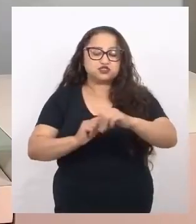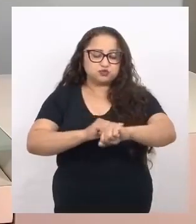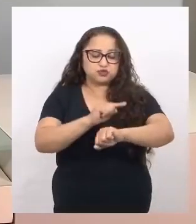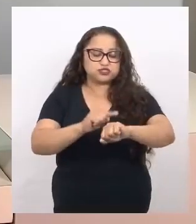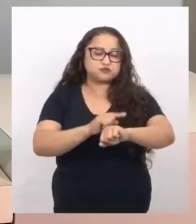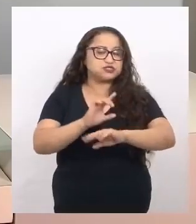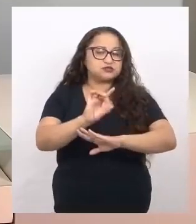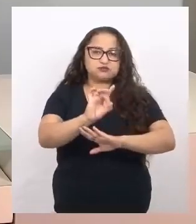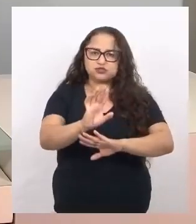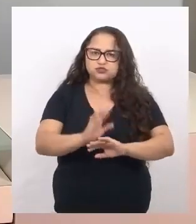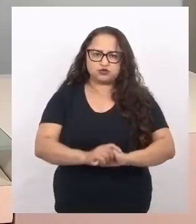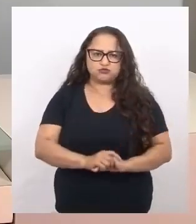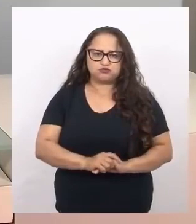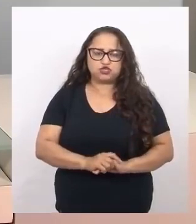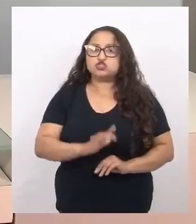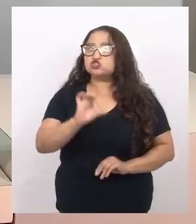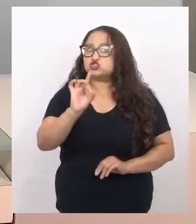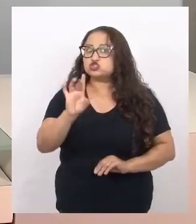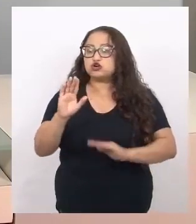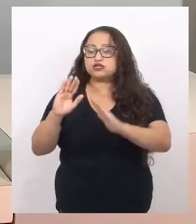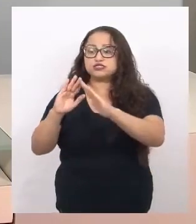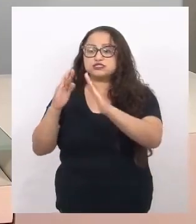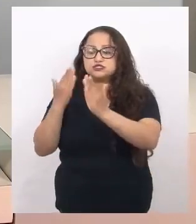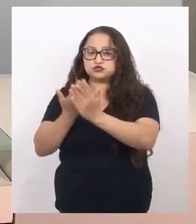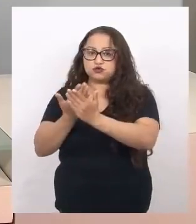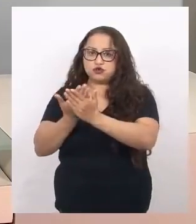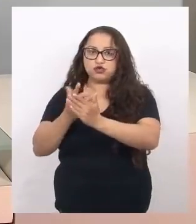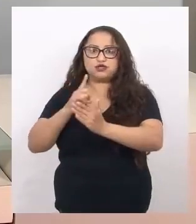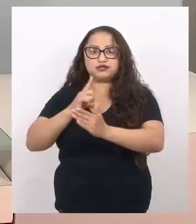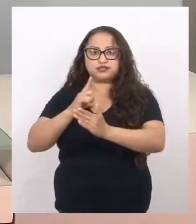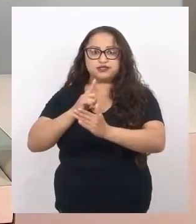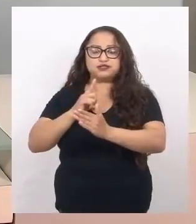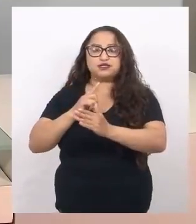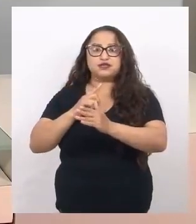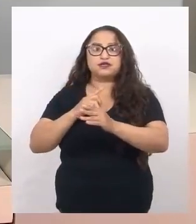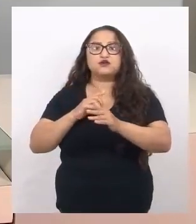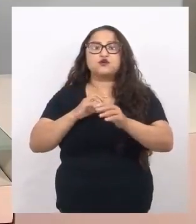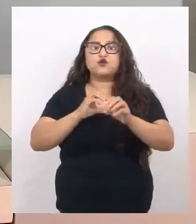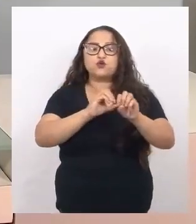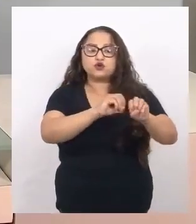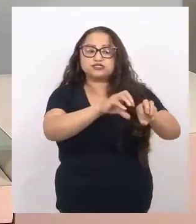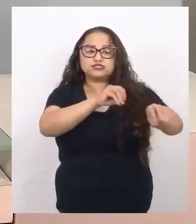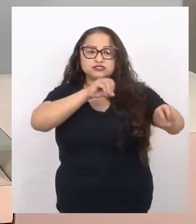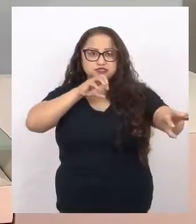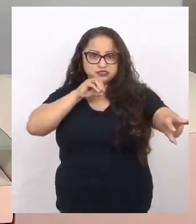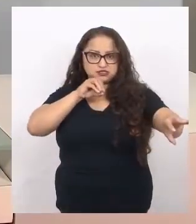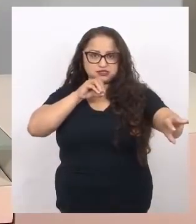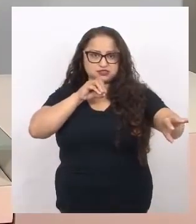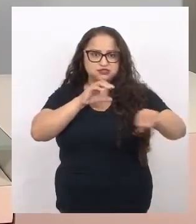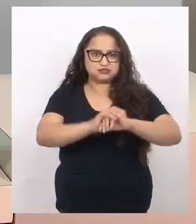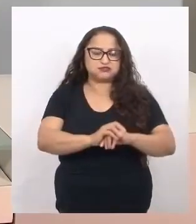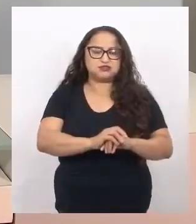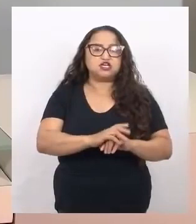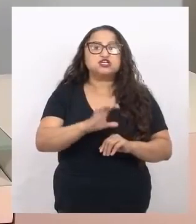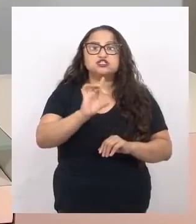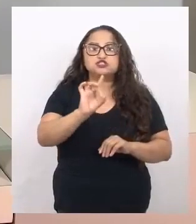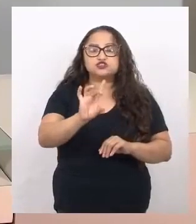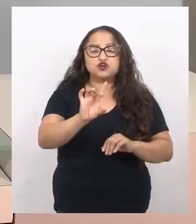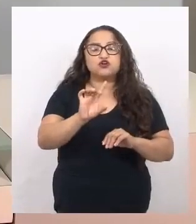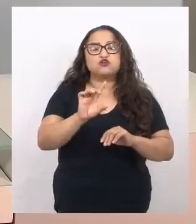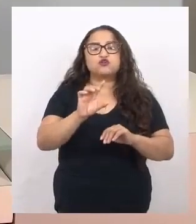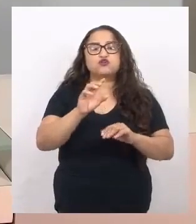se aplica só àquelas escolas que terão parte da expansão remota, e aí esse limite é de 6. Isso está lá na portaria de